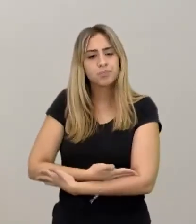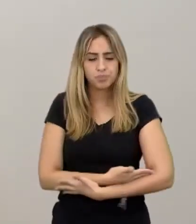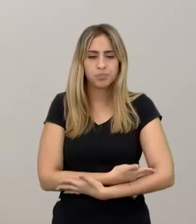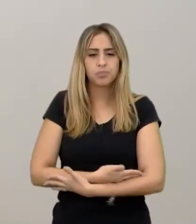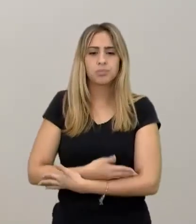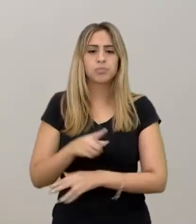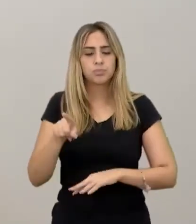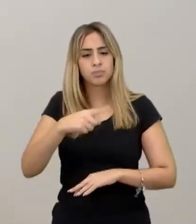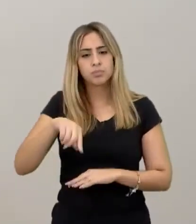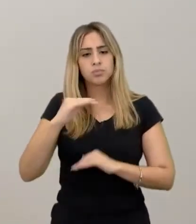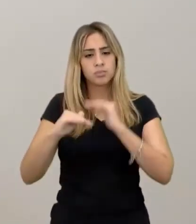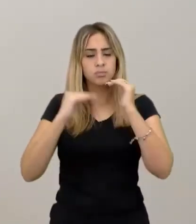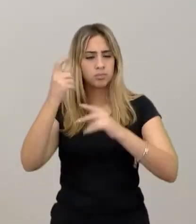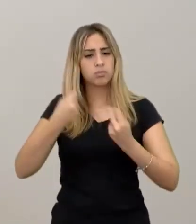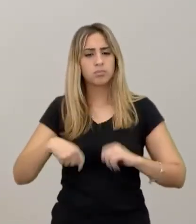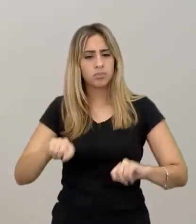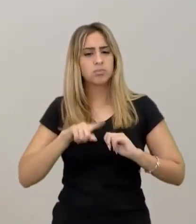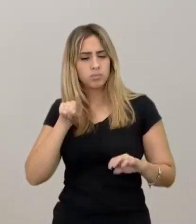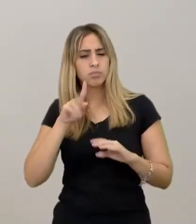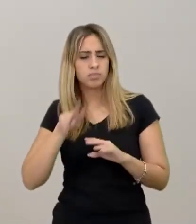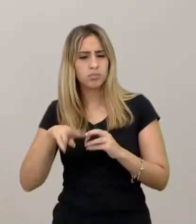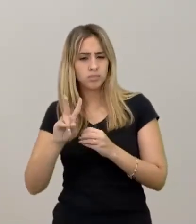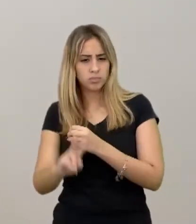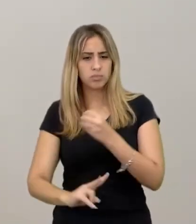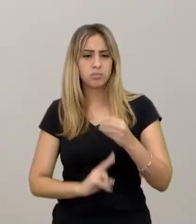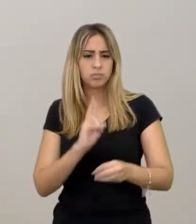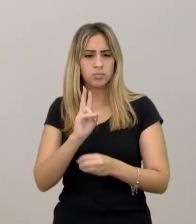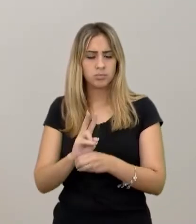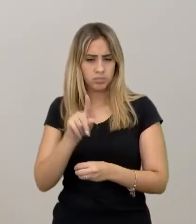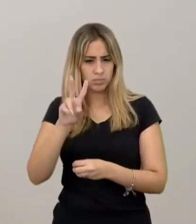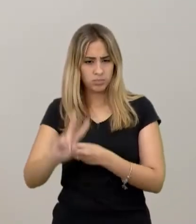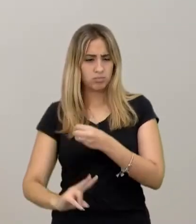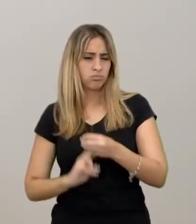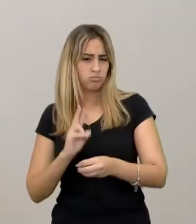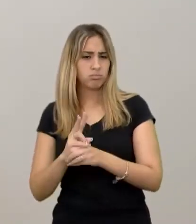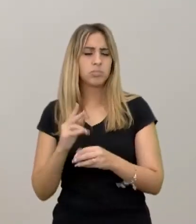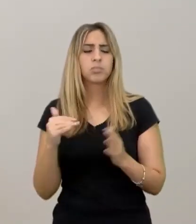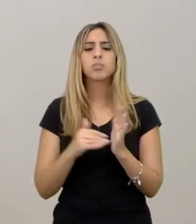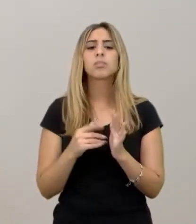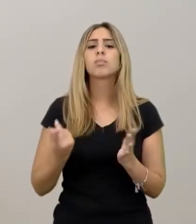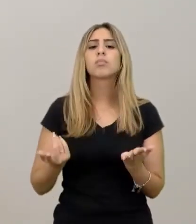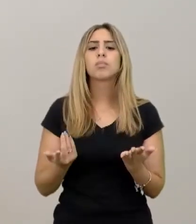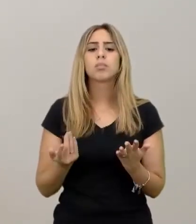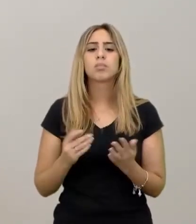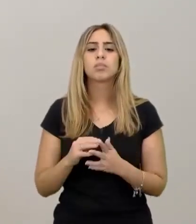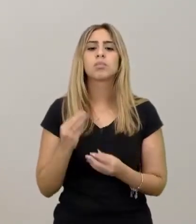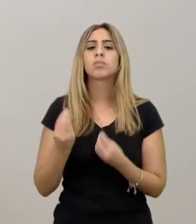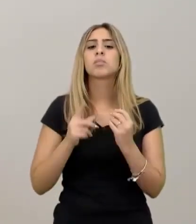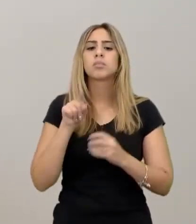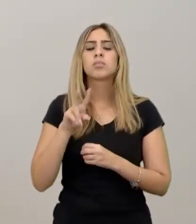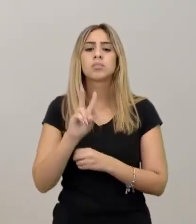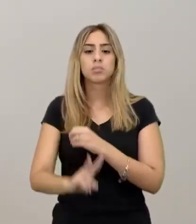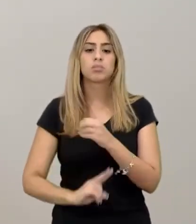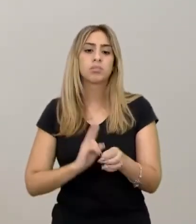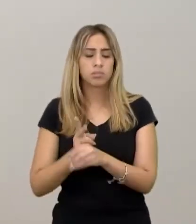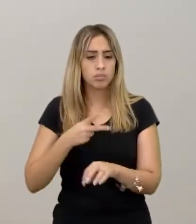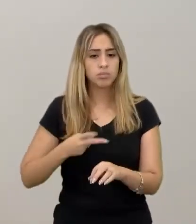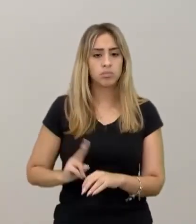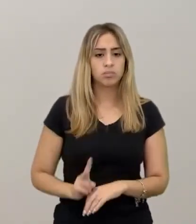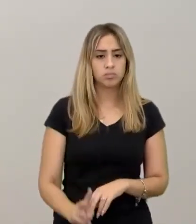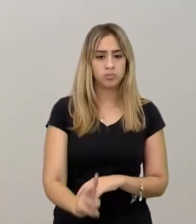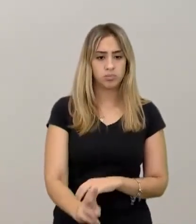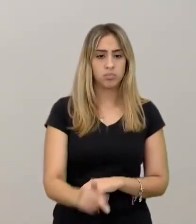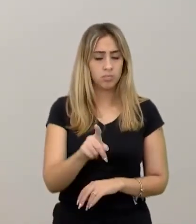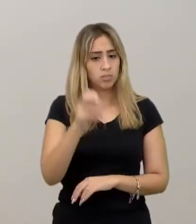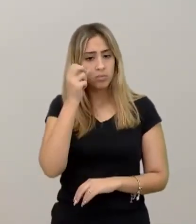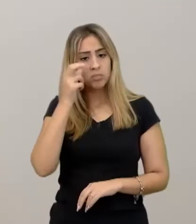Mas esse crescimento econômico, ele é sustentável? Ele é sustentável? Até que ponto? Porque o que é ser sustentável? É manter